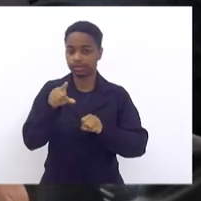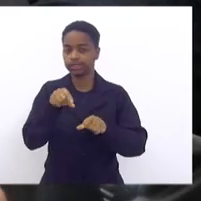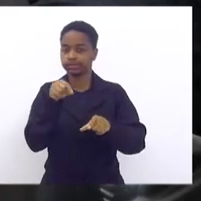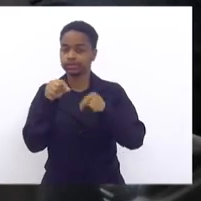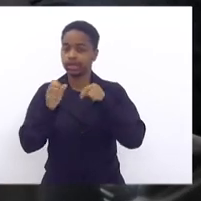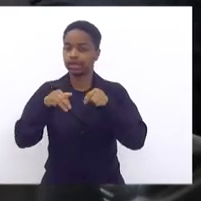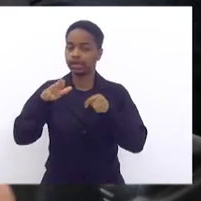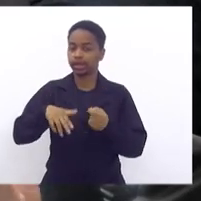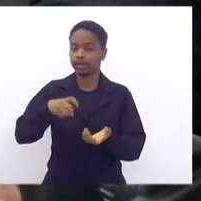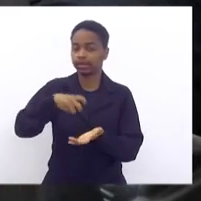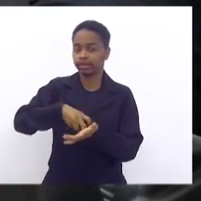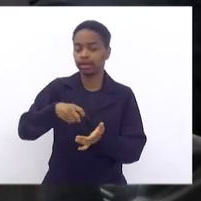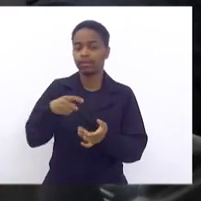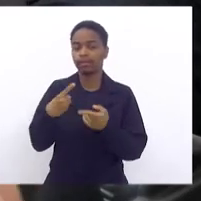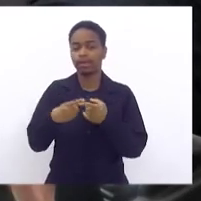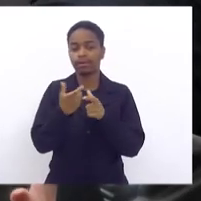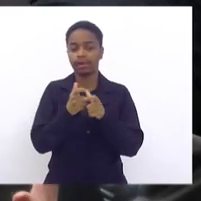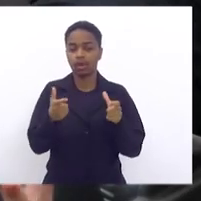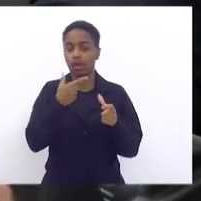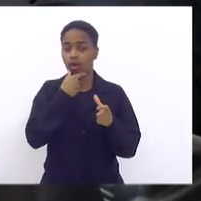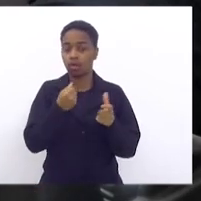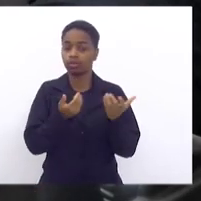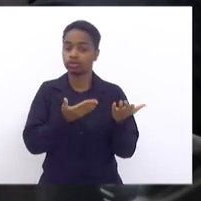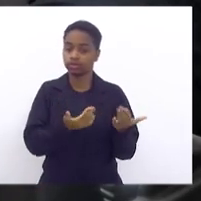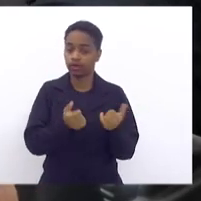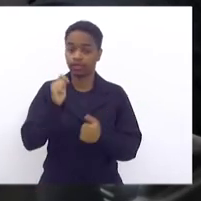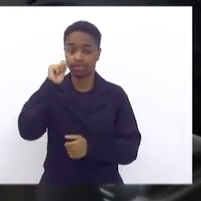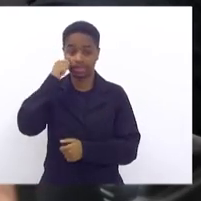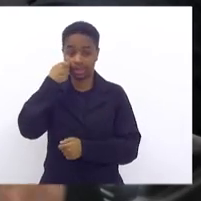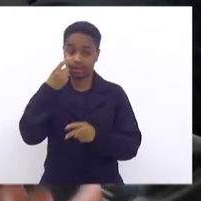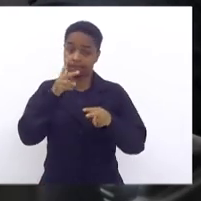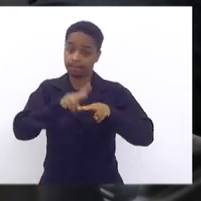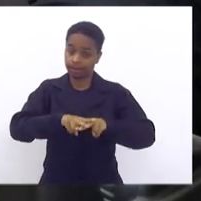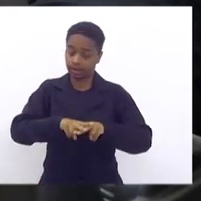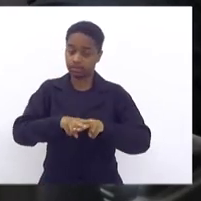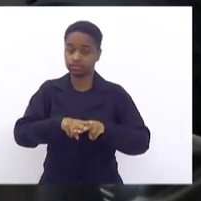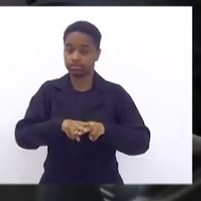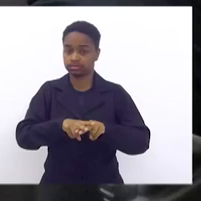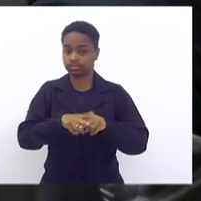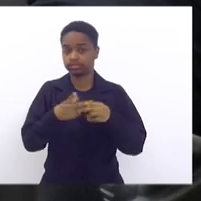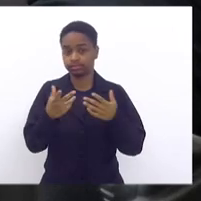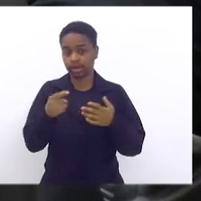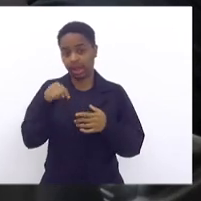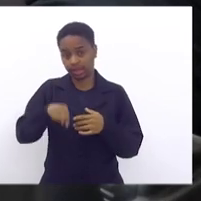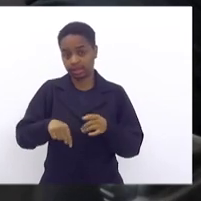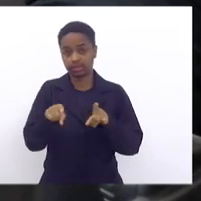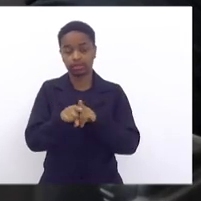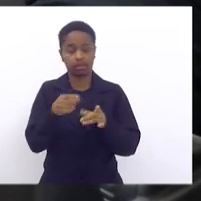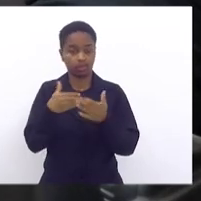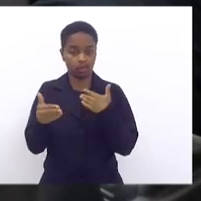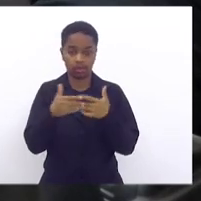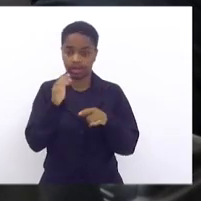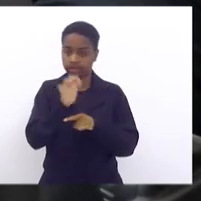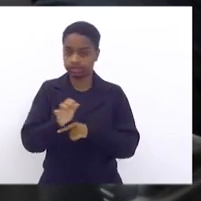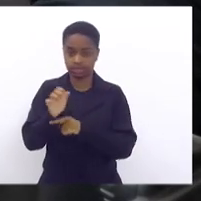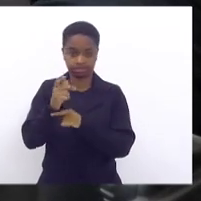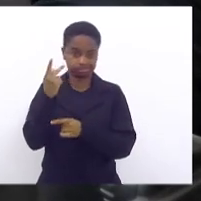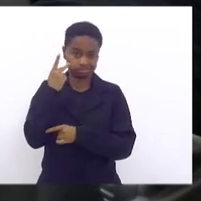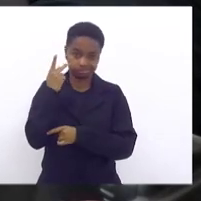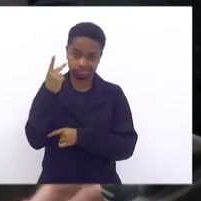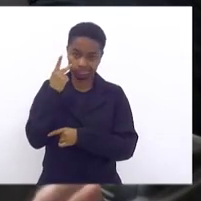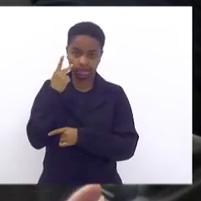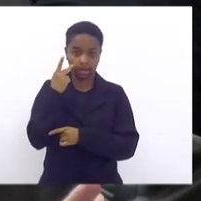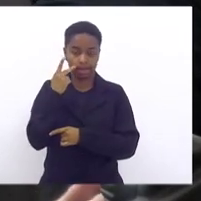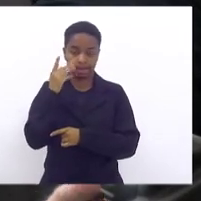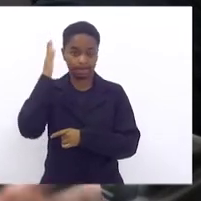são homens, jovens e negros que estão presos e encarcerados, tanto aqui quanto em qualquer estado, seja São Paulo, seja